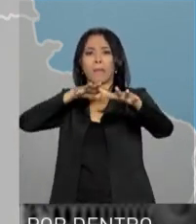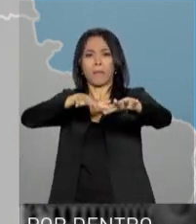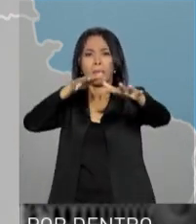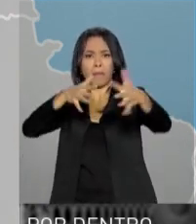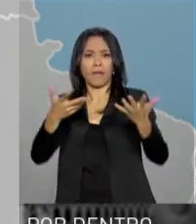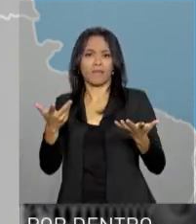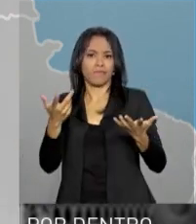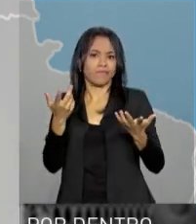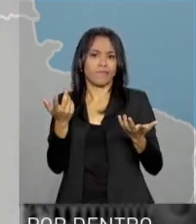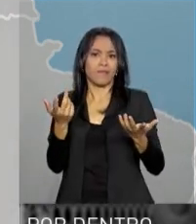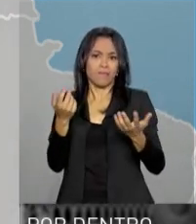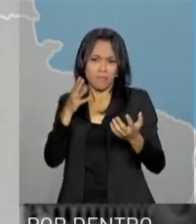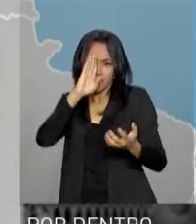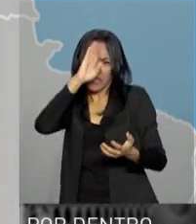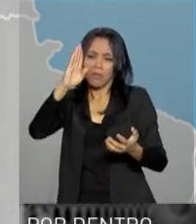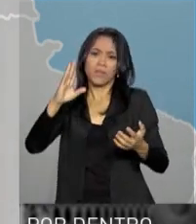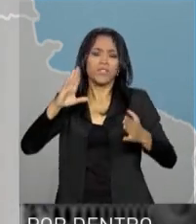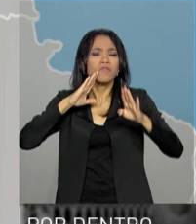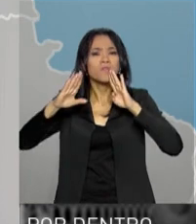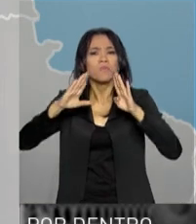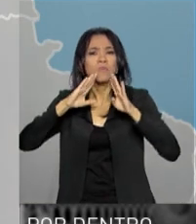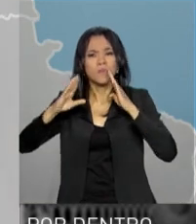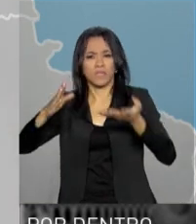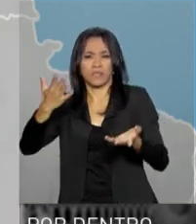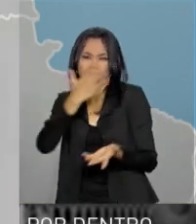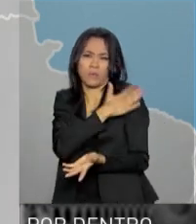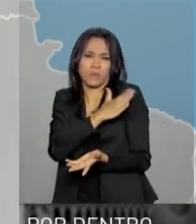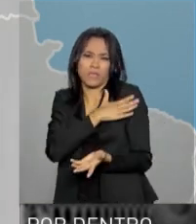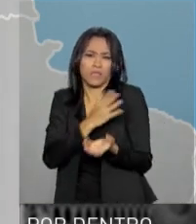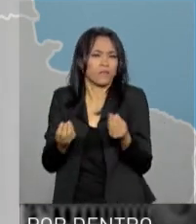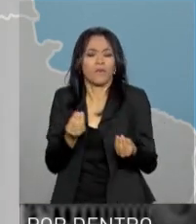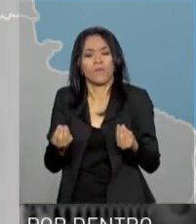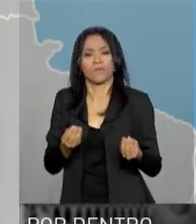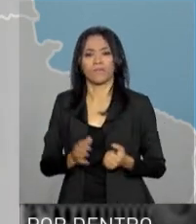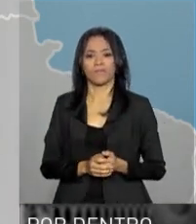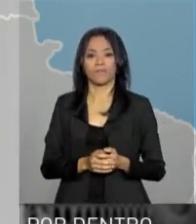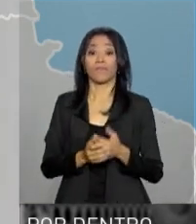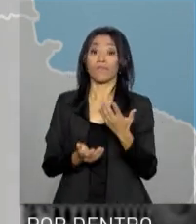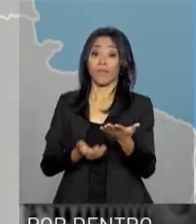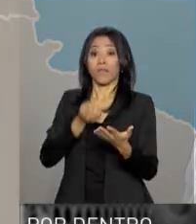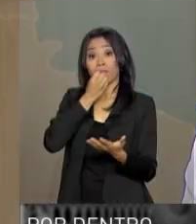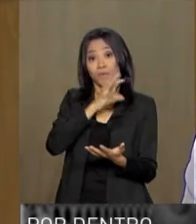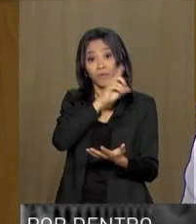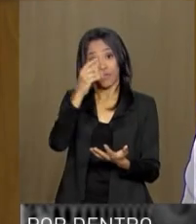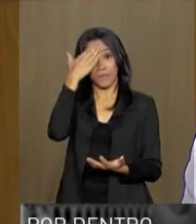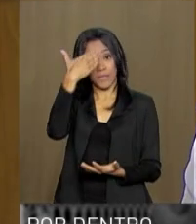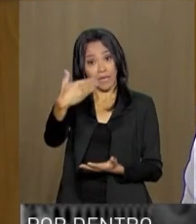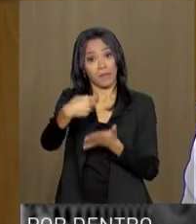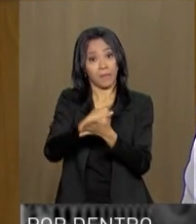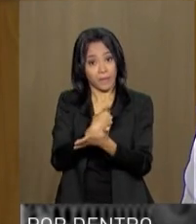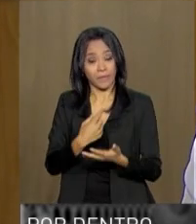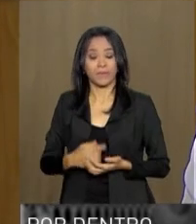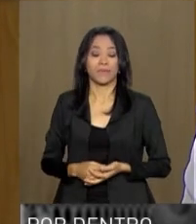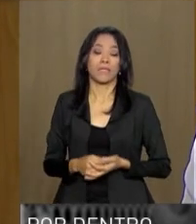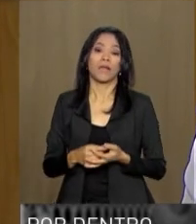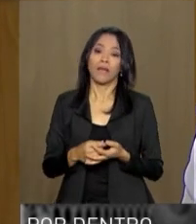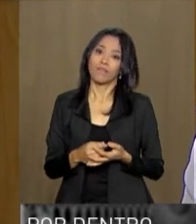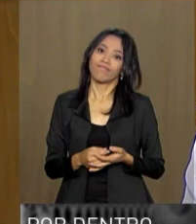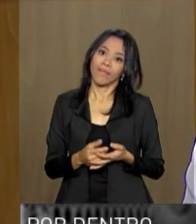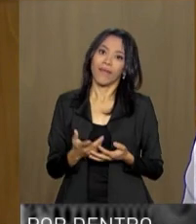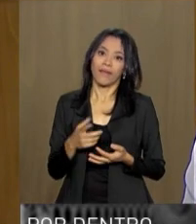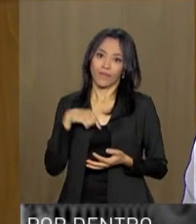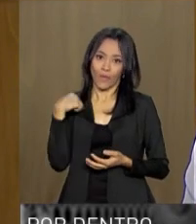secretário rubens bom dia brigado pela sua pergunta é nós realmente estamos